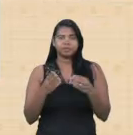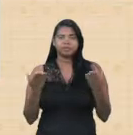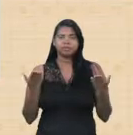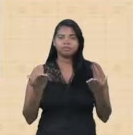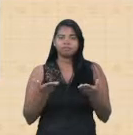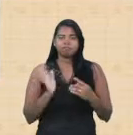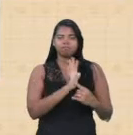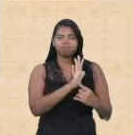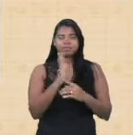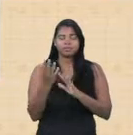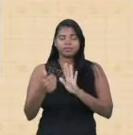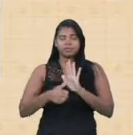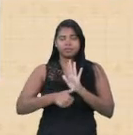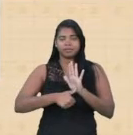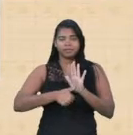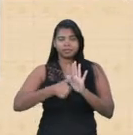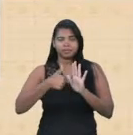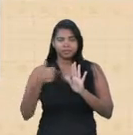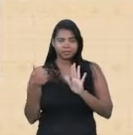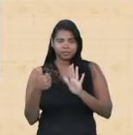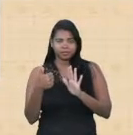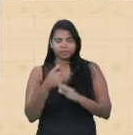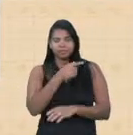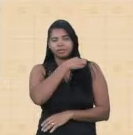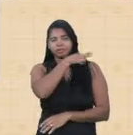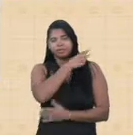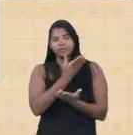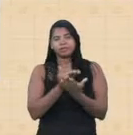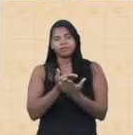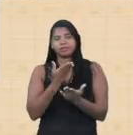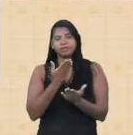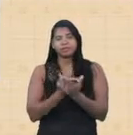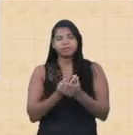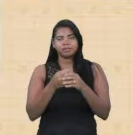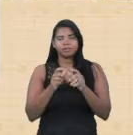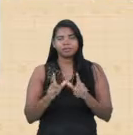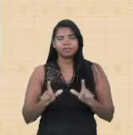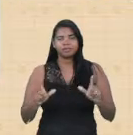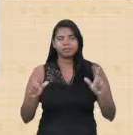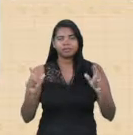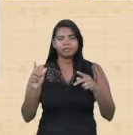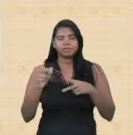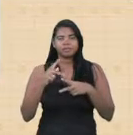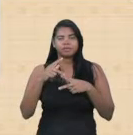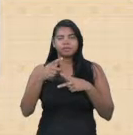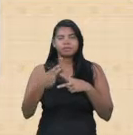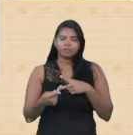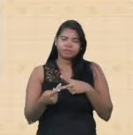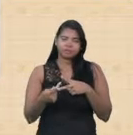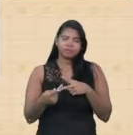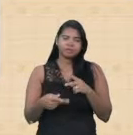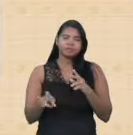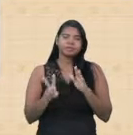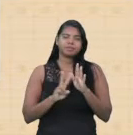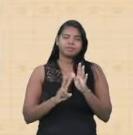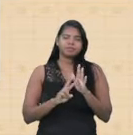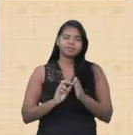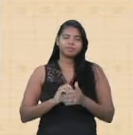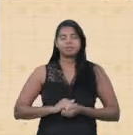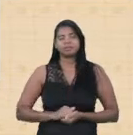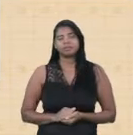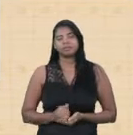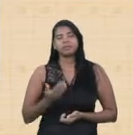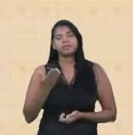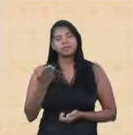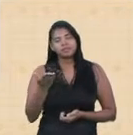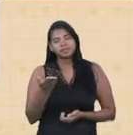pela primeira vez no ensino médio de uma grandeza chamada de produto vetorial. Aí você deve estar aí, Mequetef,